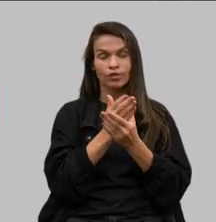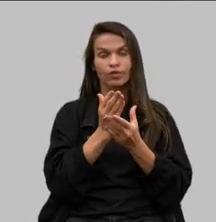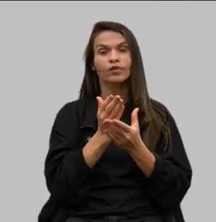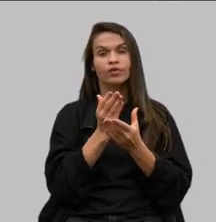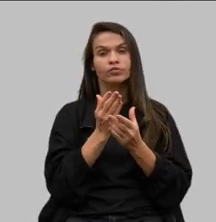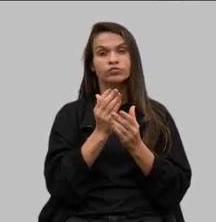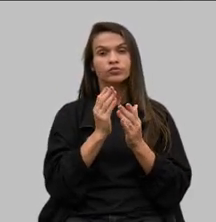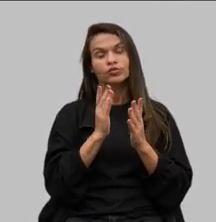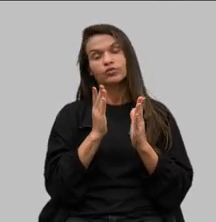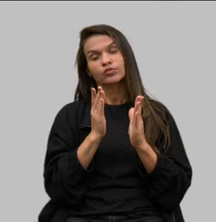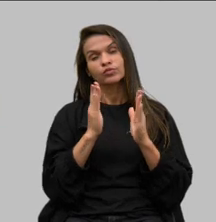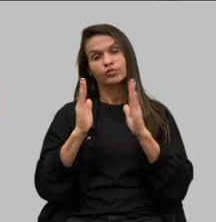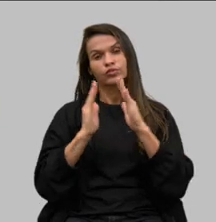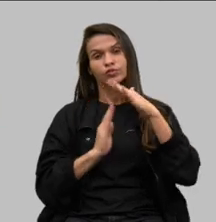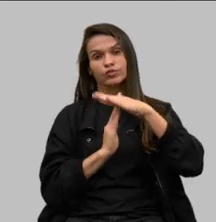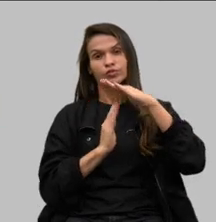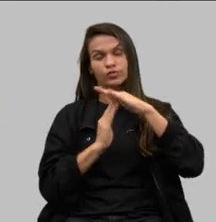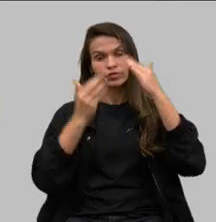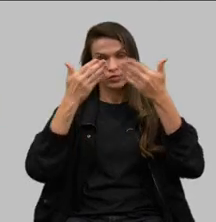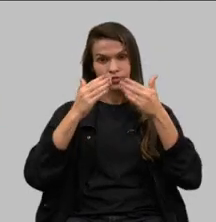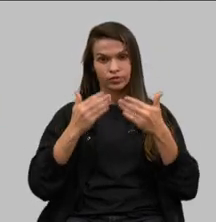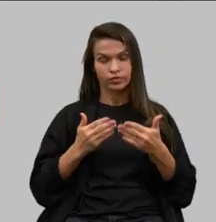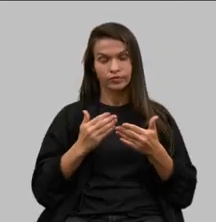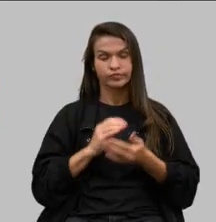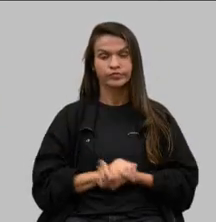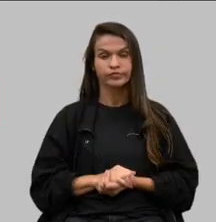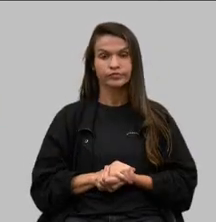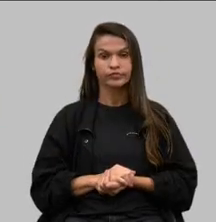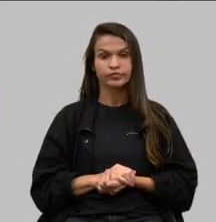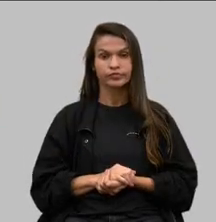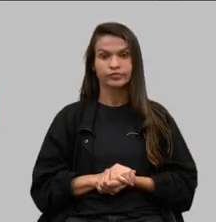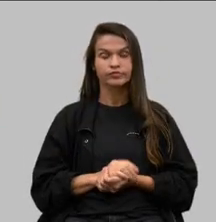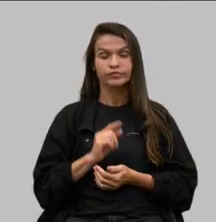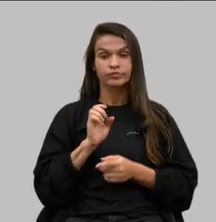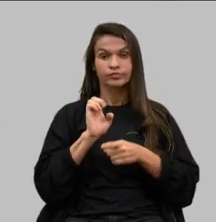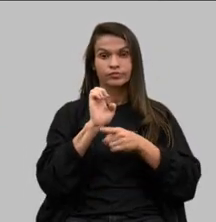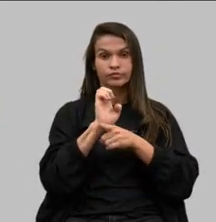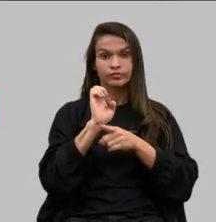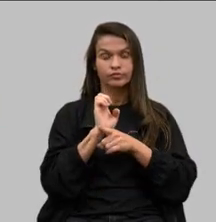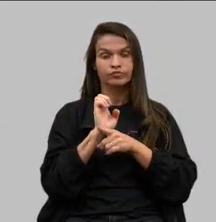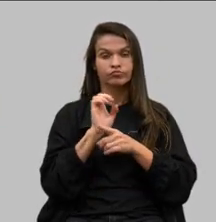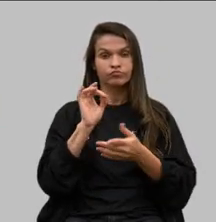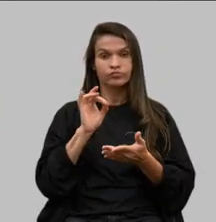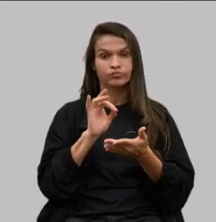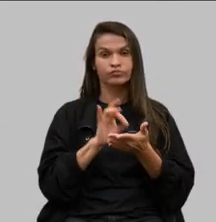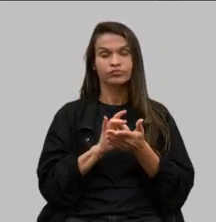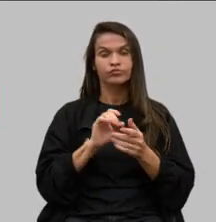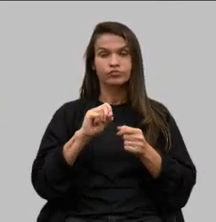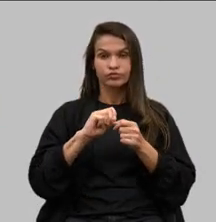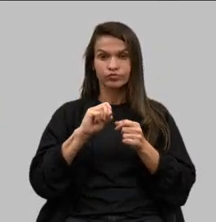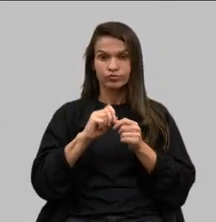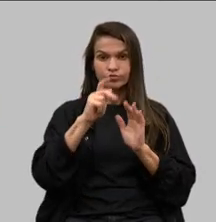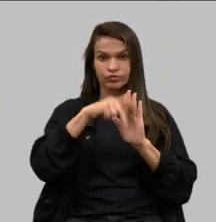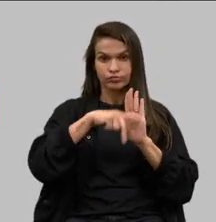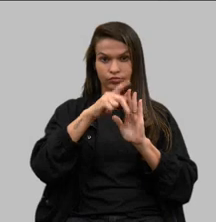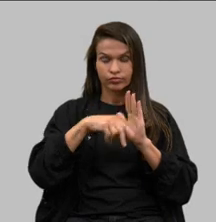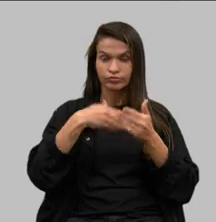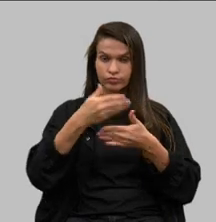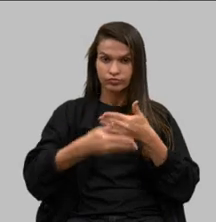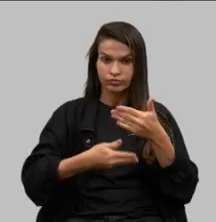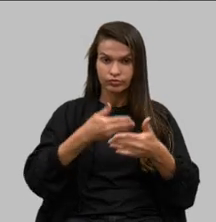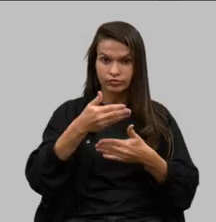do prazo legal de análise então aqui eh o status de execução desse projeto que está em